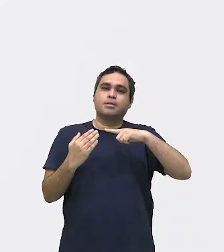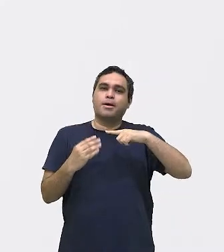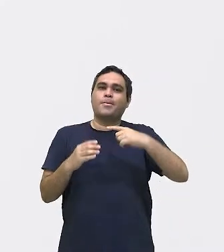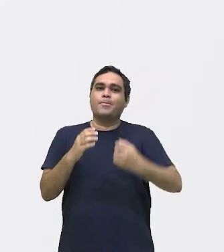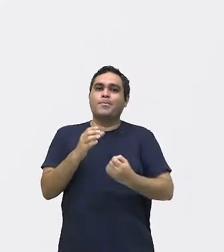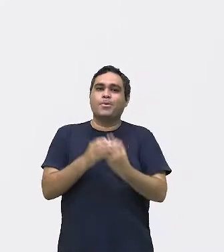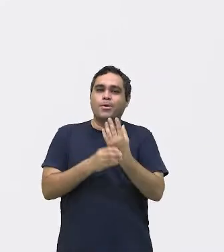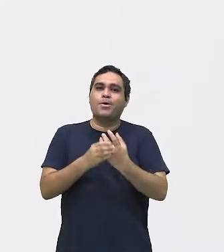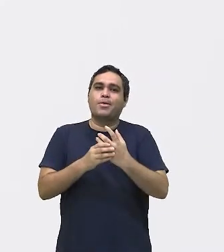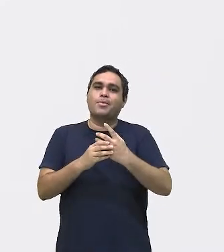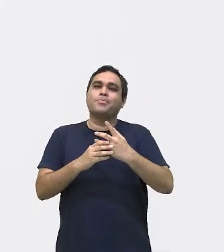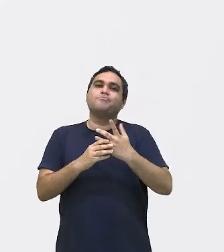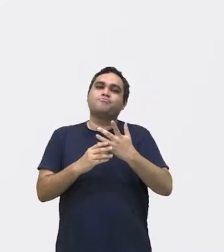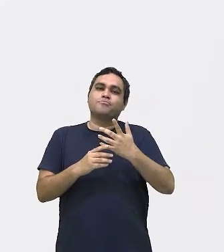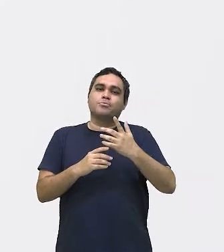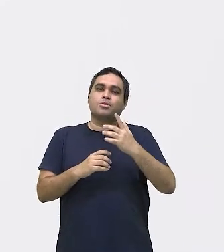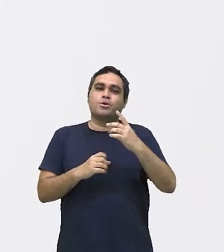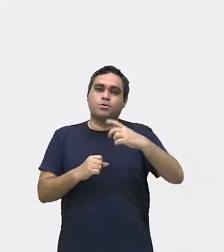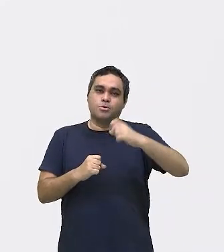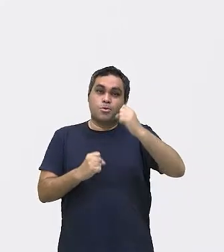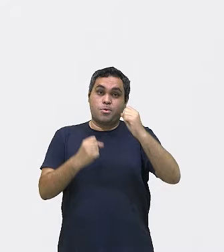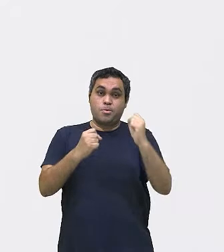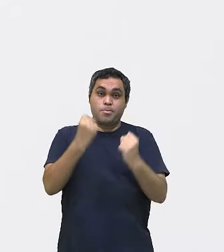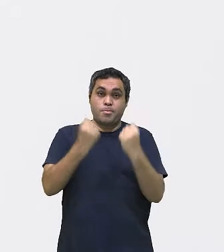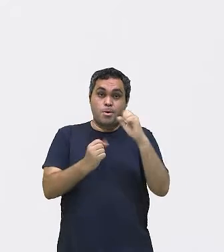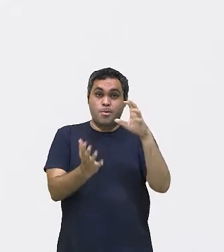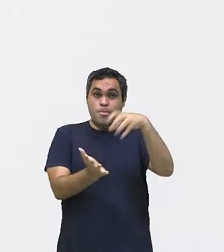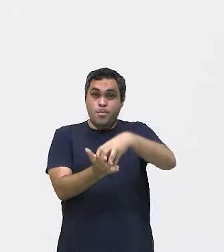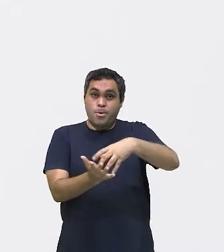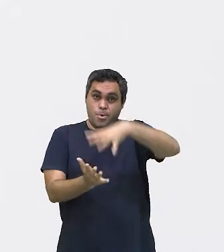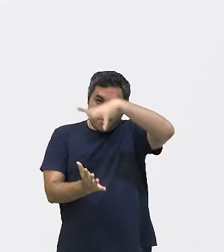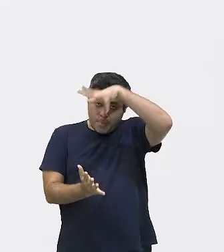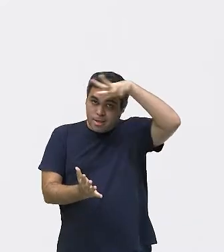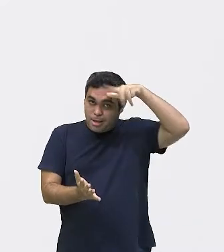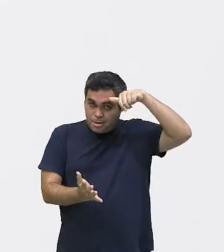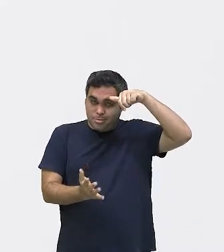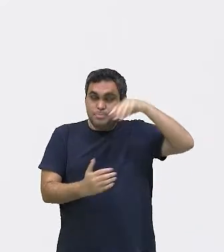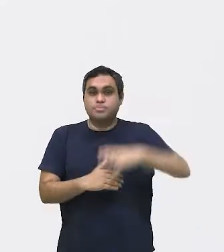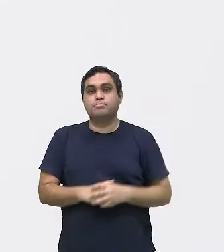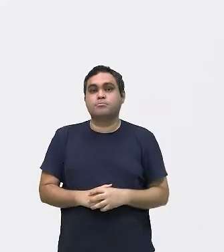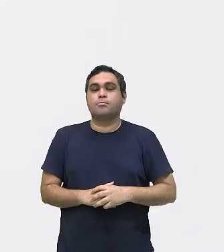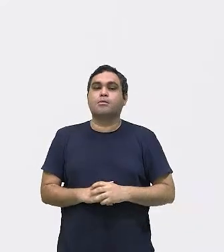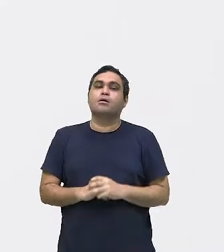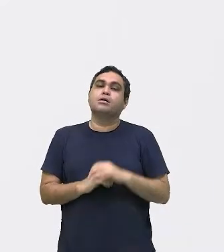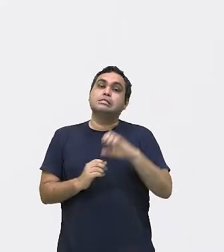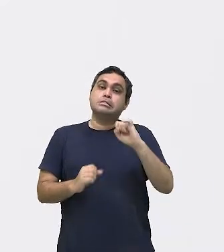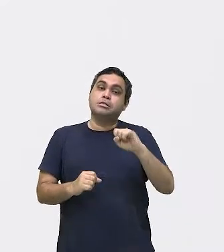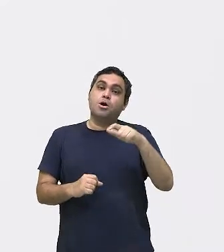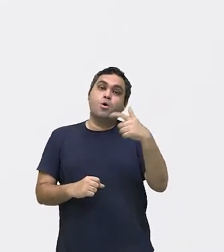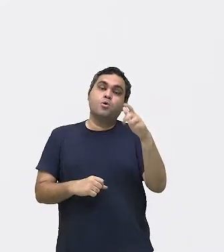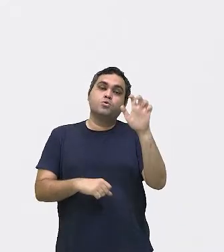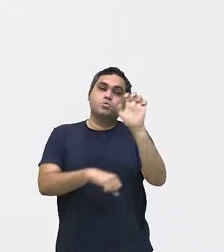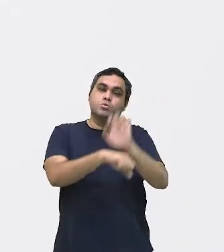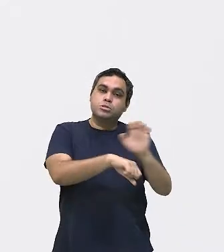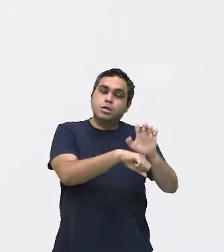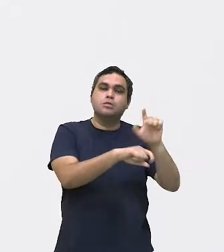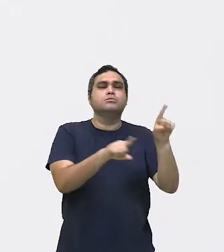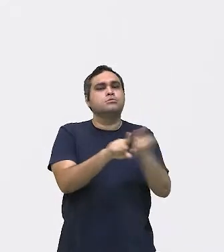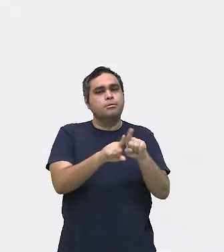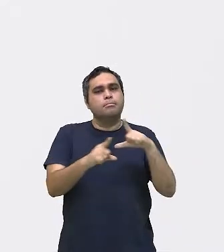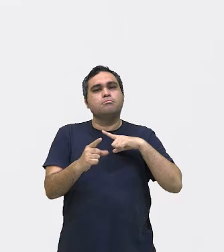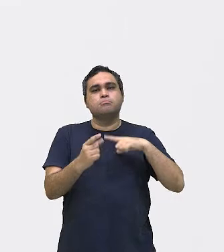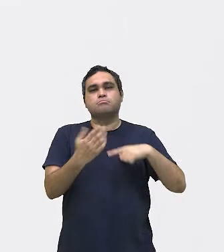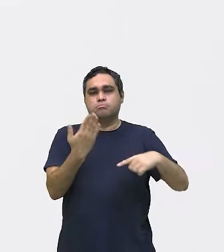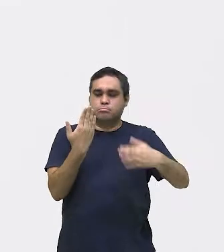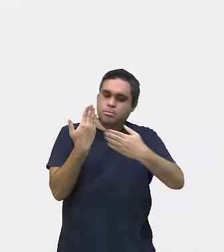produzido Polo Industrial de Manaus ou na Zona Franca de Manaus. E se foi produzido em um outro estado, ele também vai estar ali